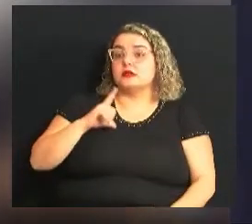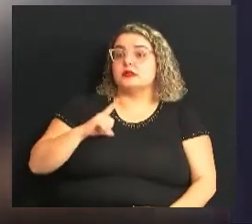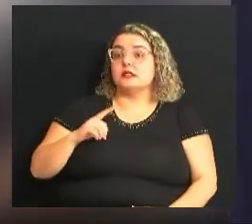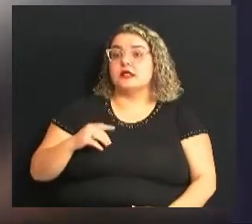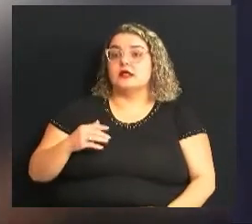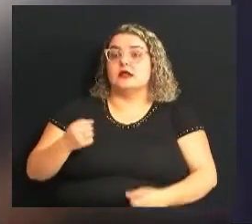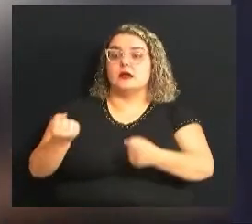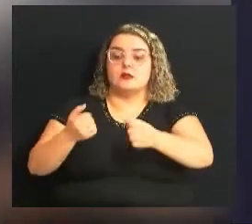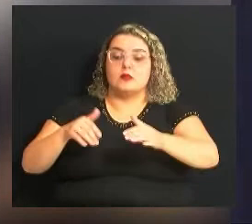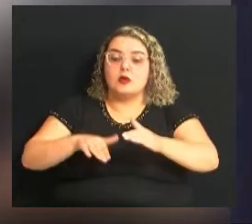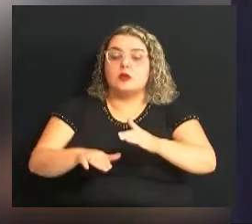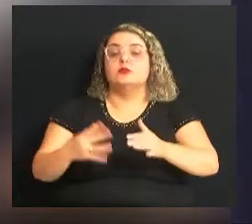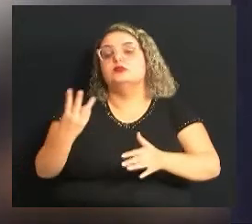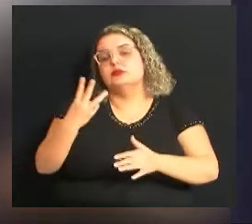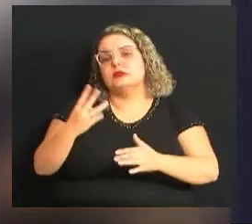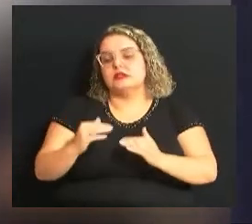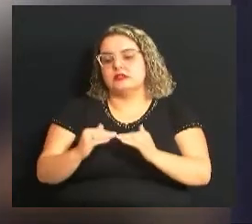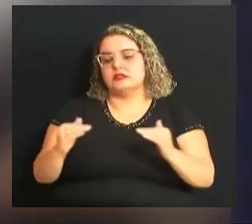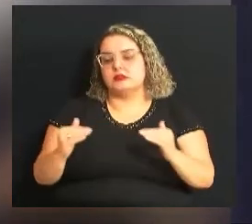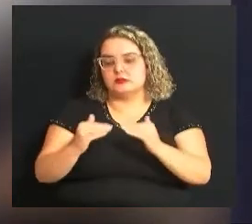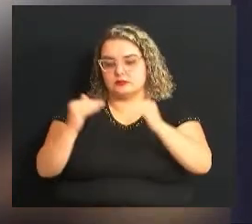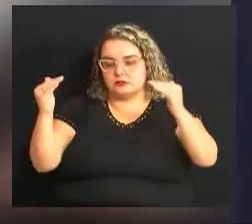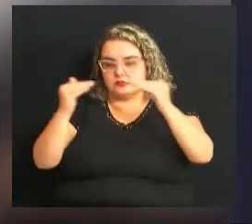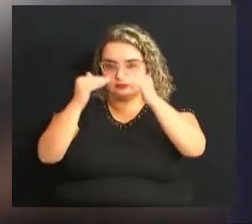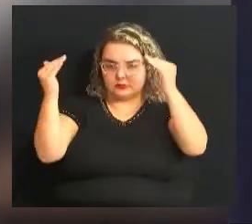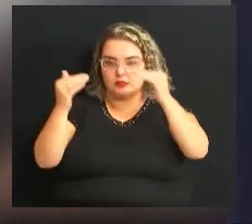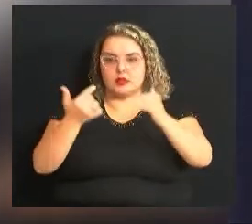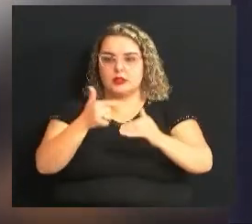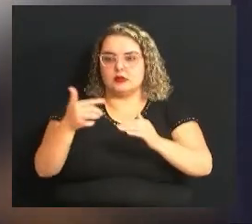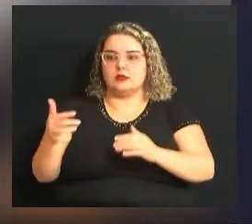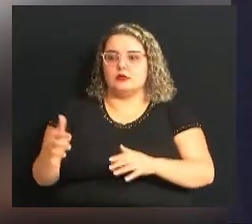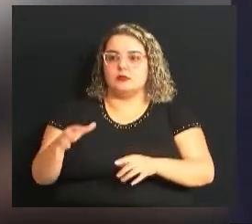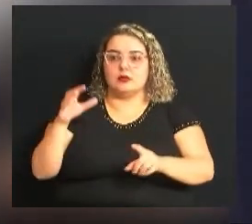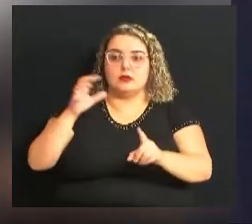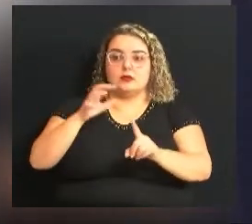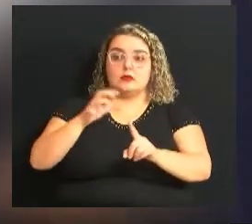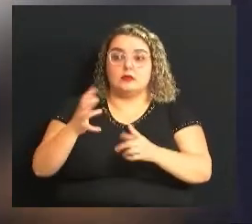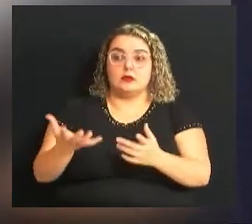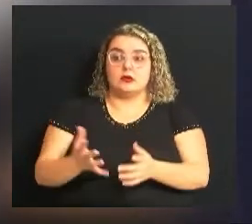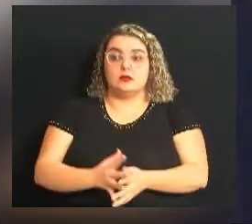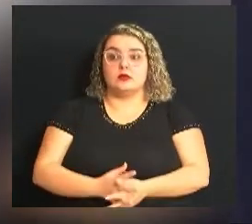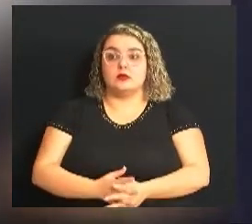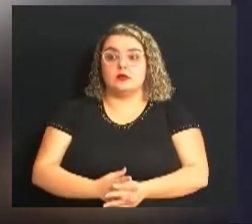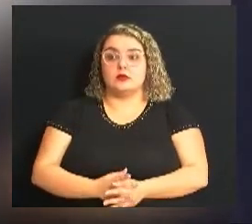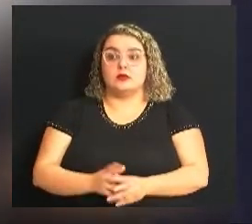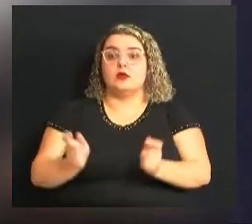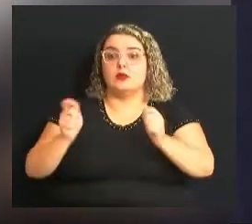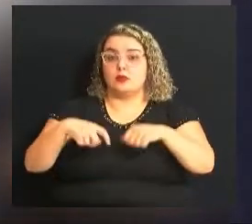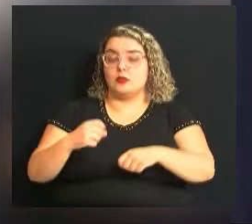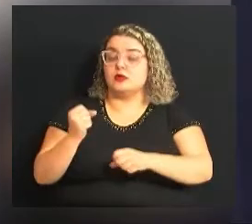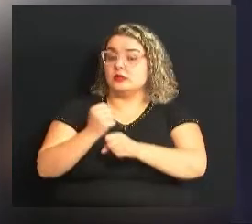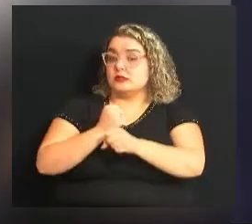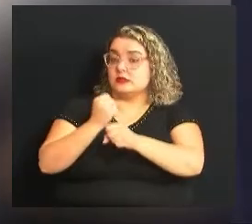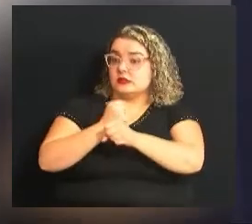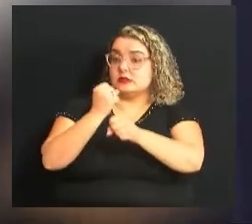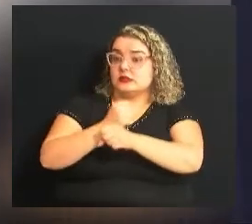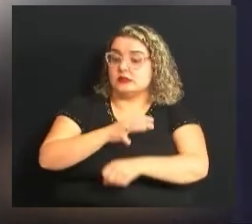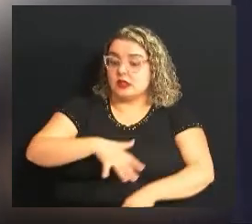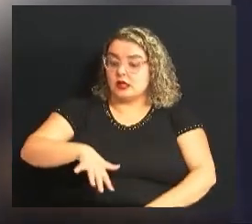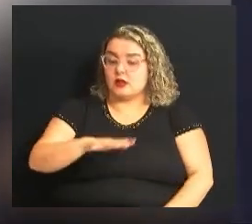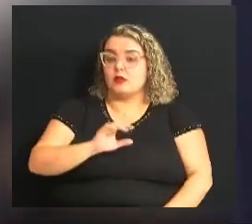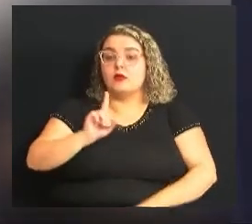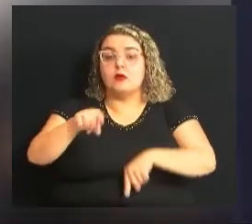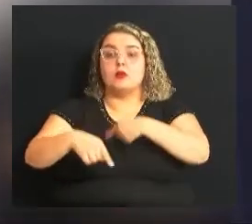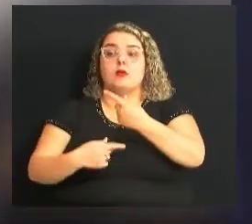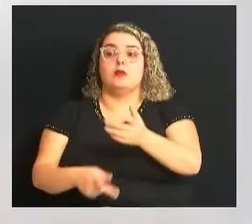possa ser considerada a garagem como o terceiro piso sem afetar a o